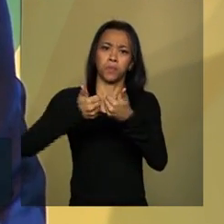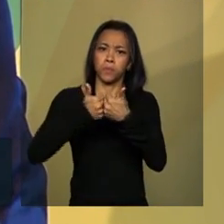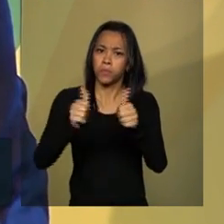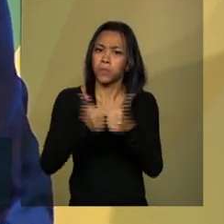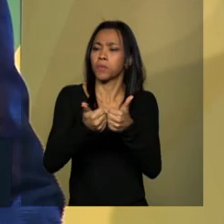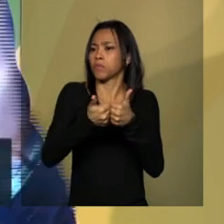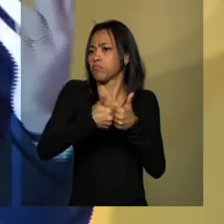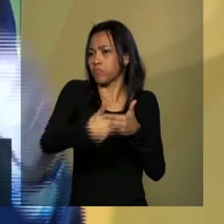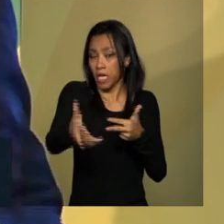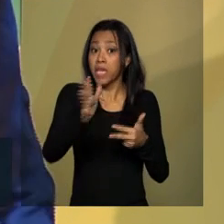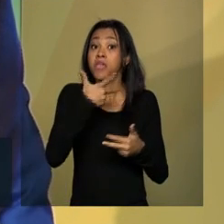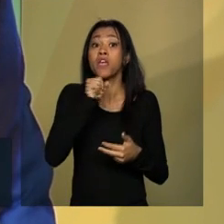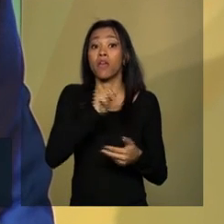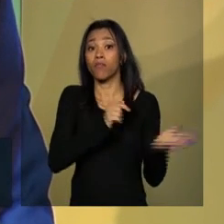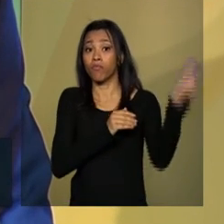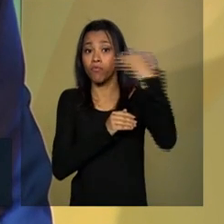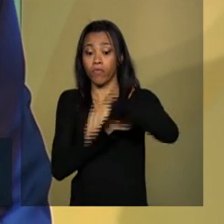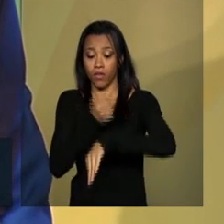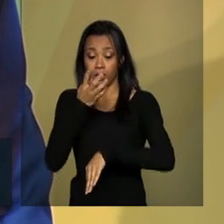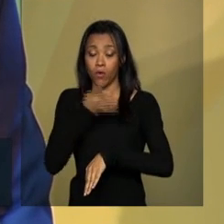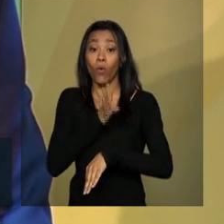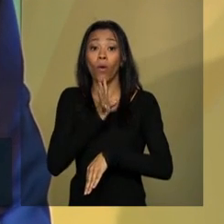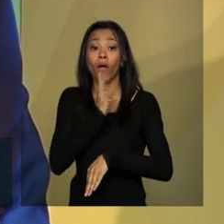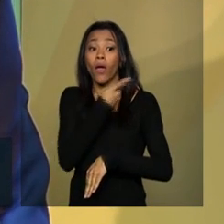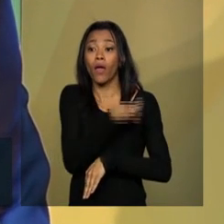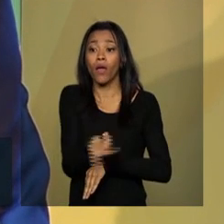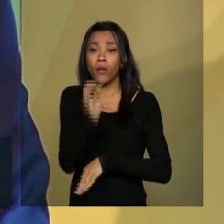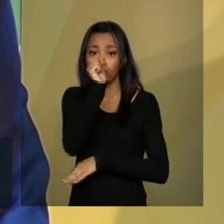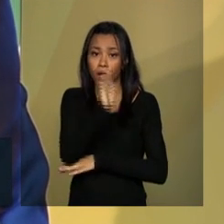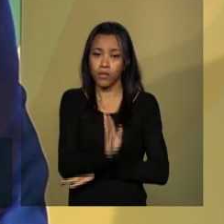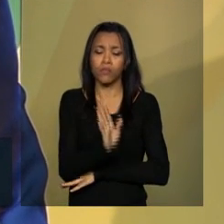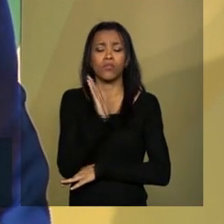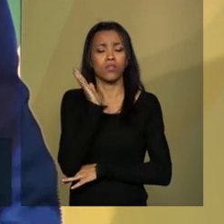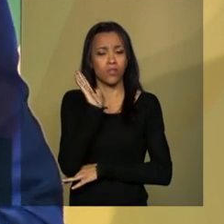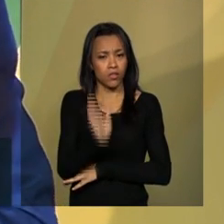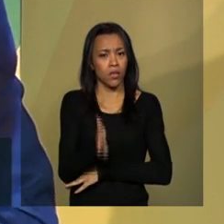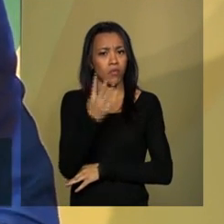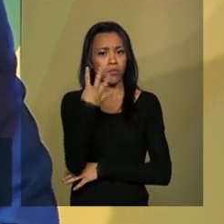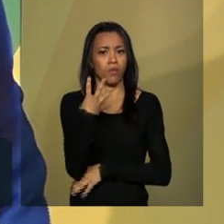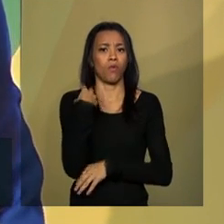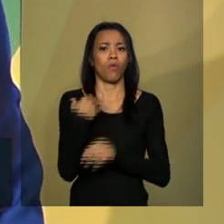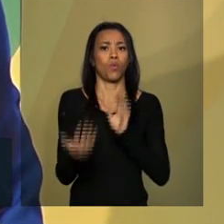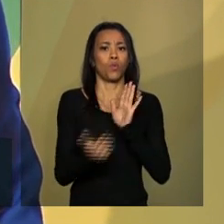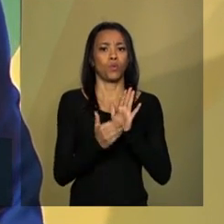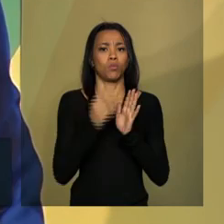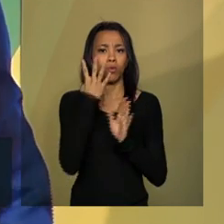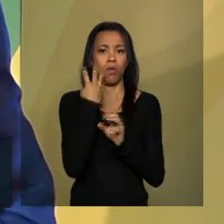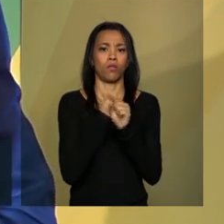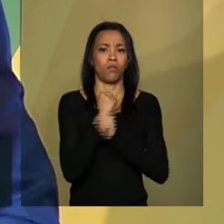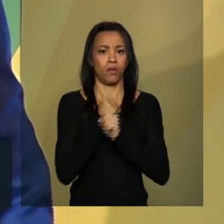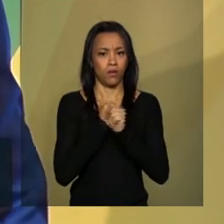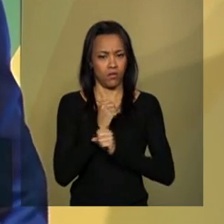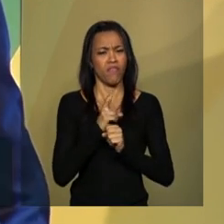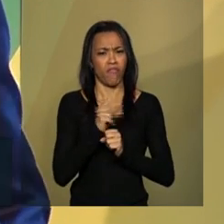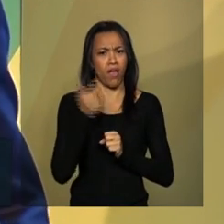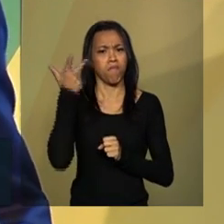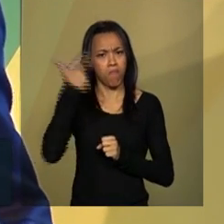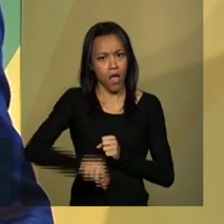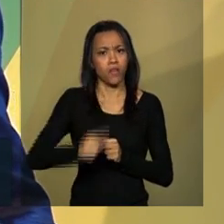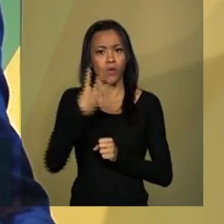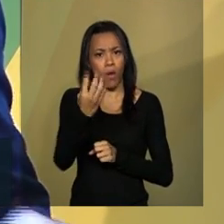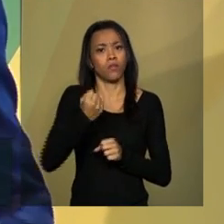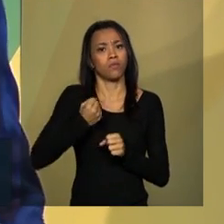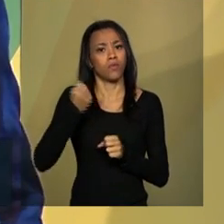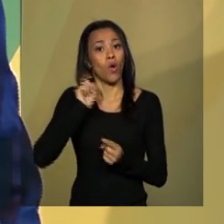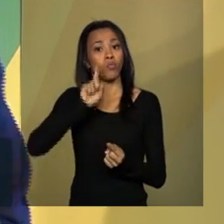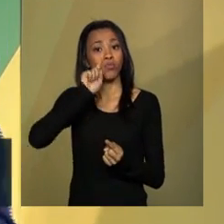aqui que já tenha ido ao Brasil deve ter notado. Muito já foi feito nos últimos 4 anos e muito mais será feito nos próximos 4.